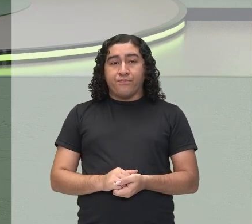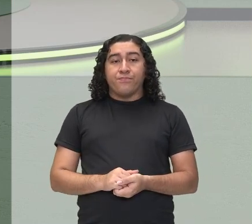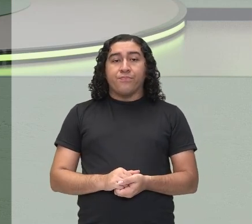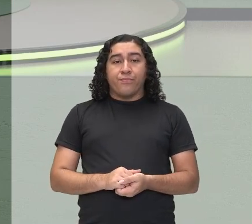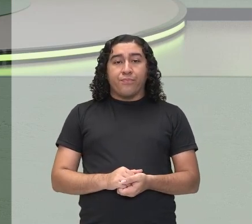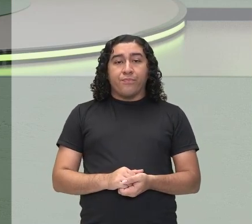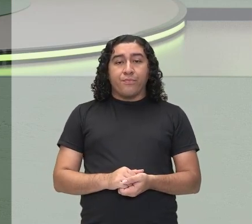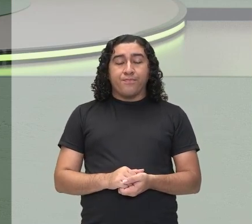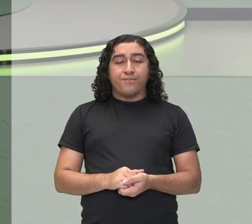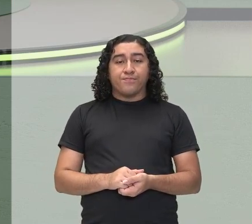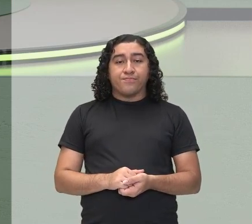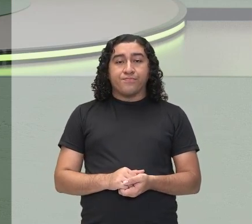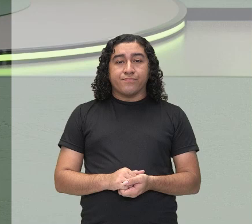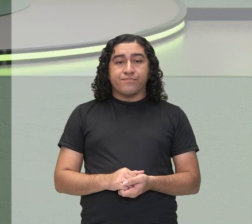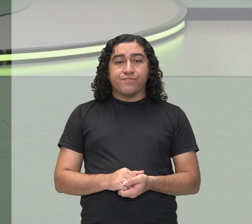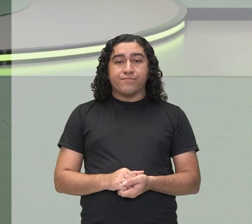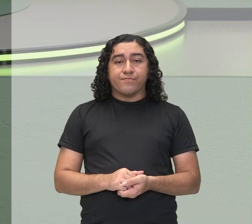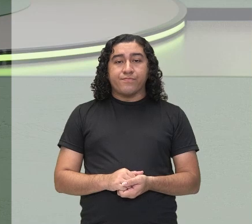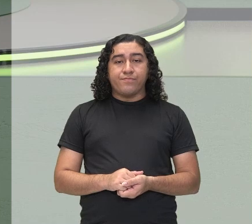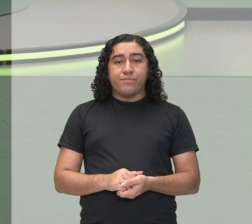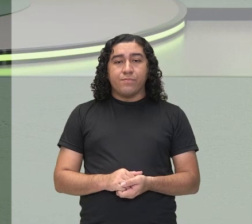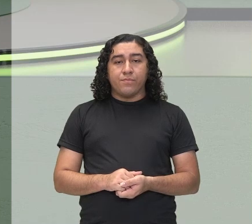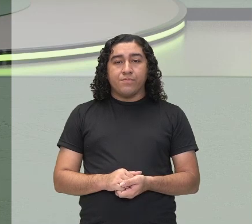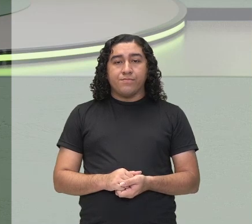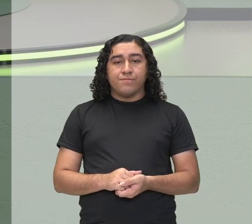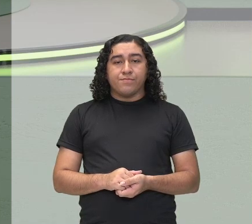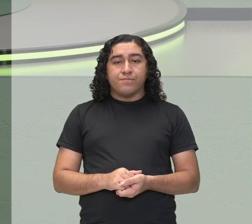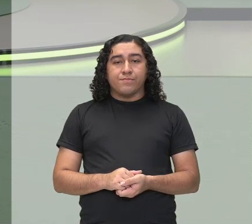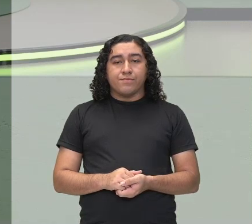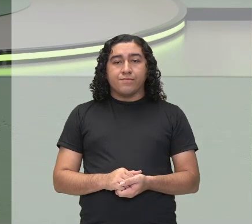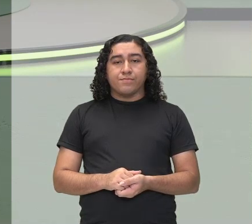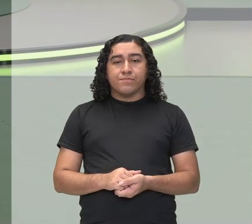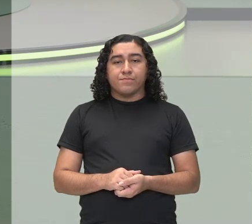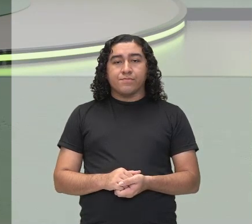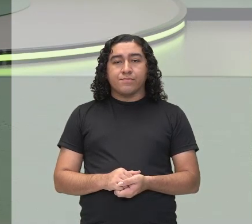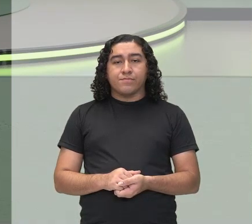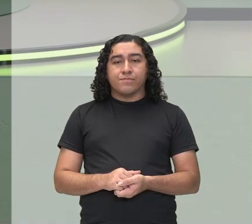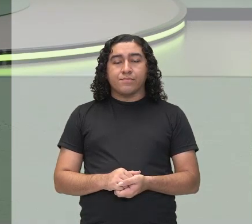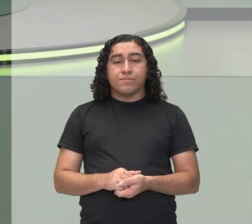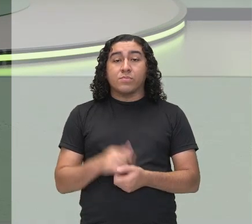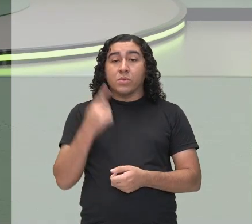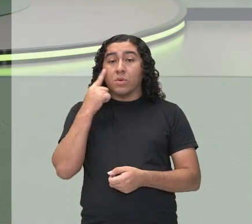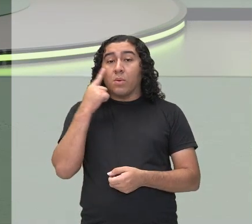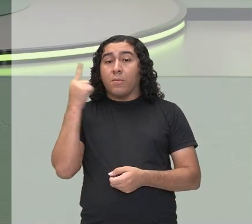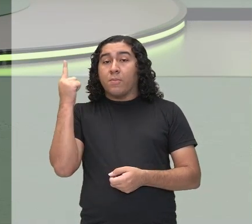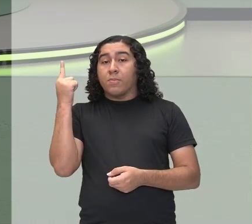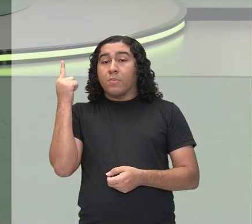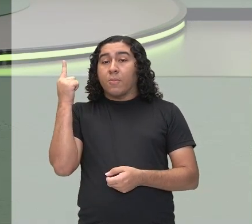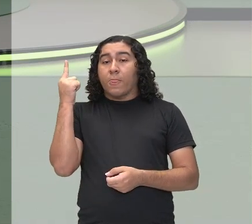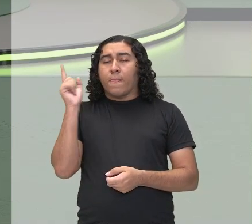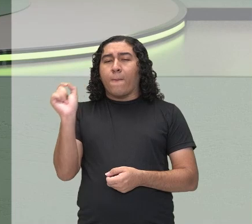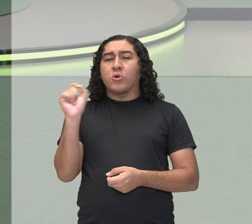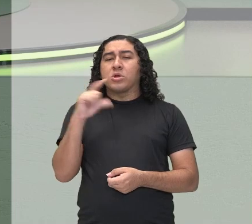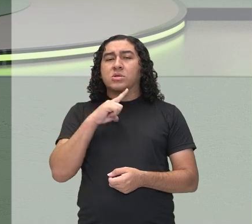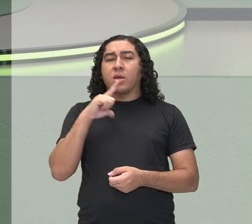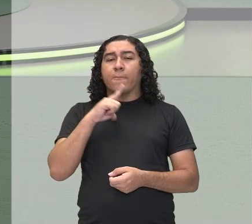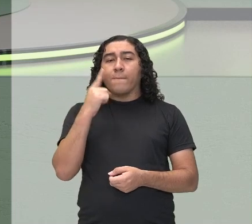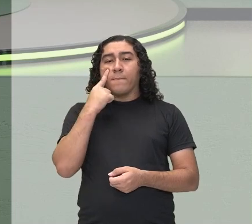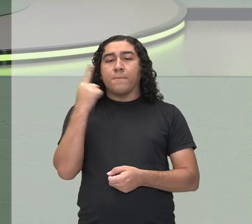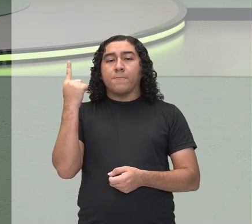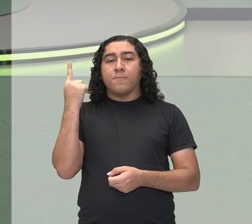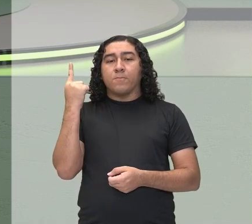vamos observar aqui nessa próxima animação, olha só, o que é que eu tenho aqui?